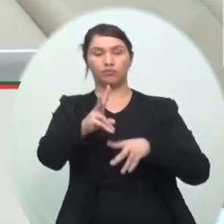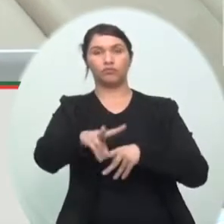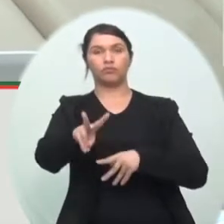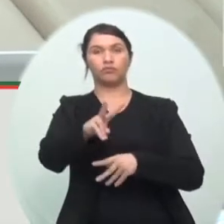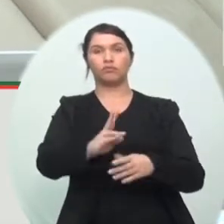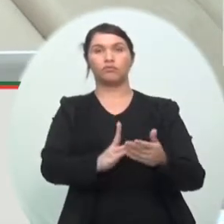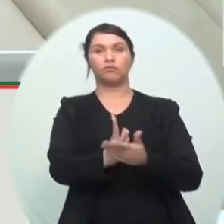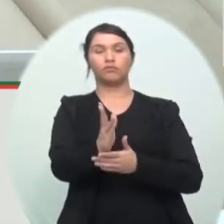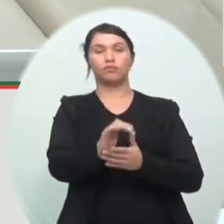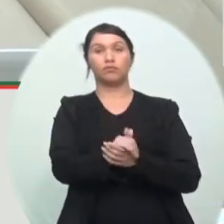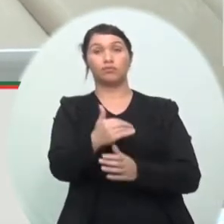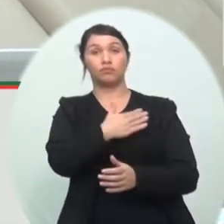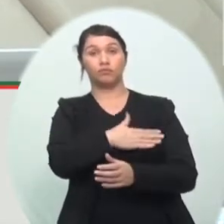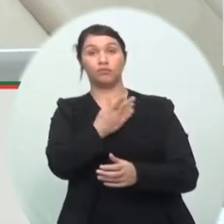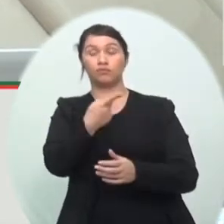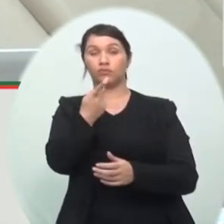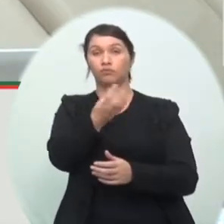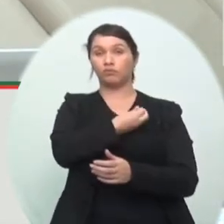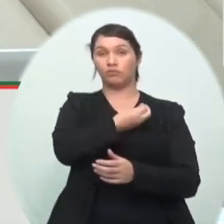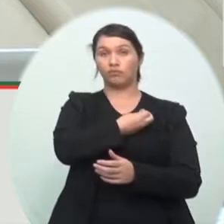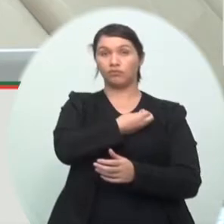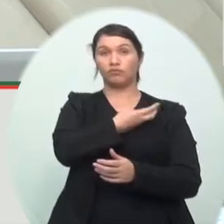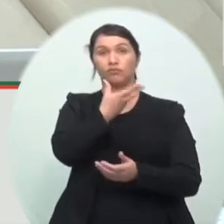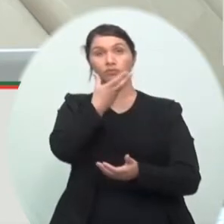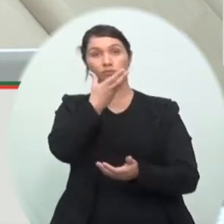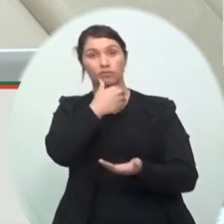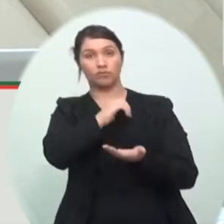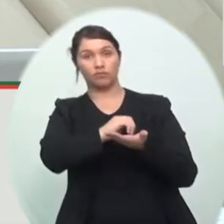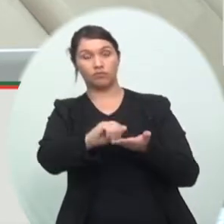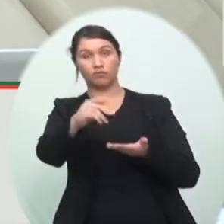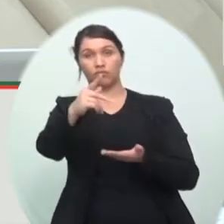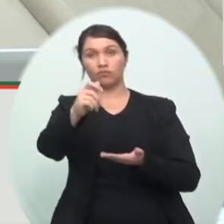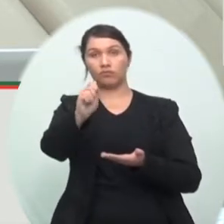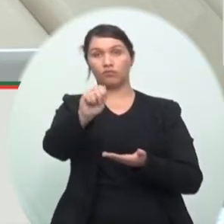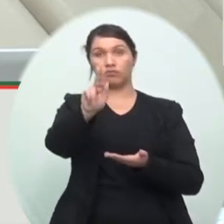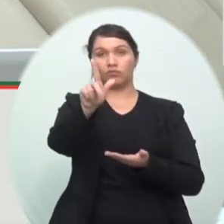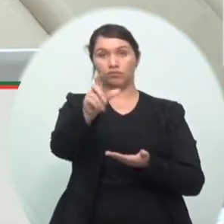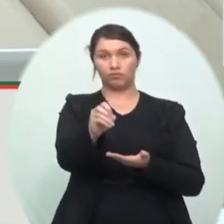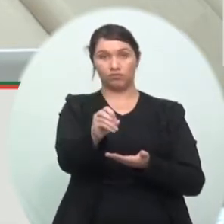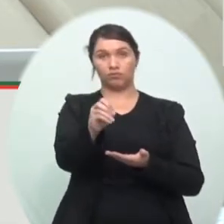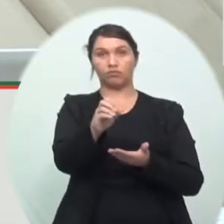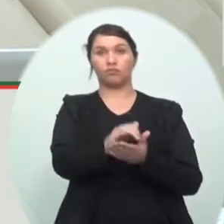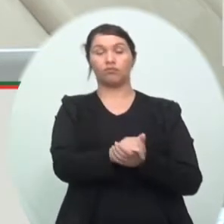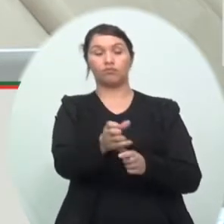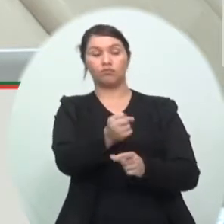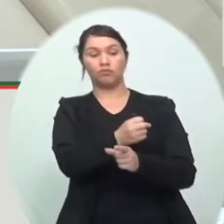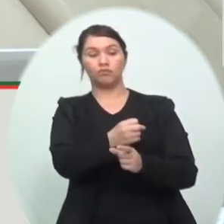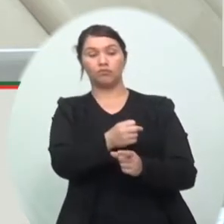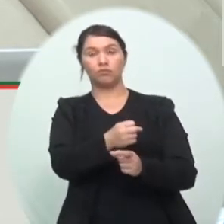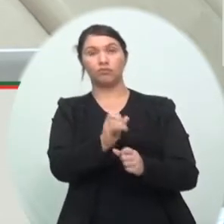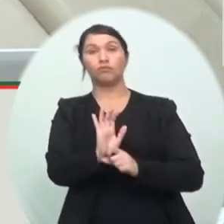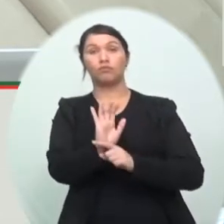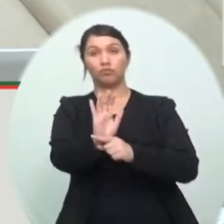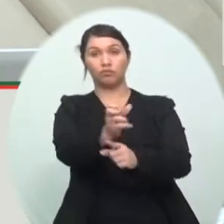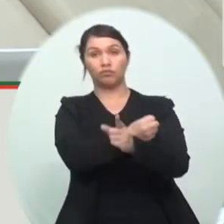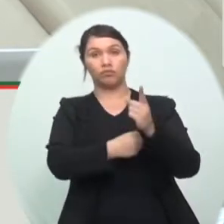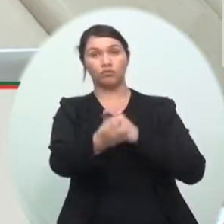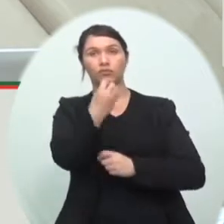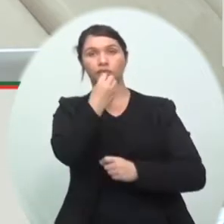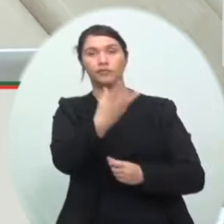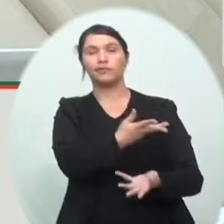unanimidade. Gostaria de registrar a presença do secretário Paulo César Bittencourt, do Serviço Social. Seja bem-vindo à Casa do Povo.